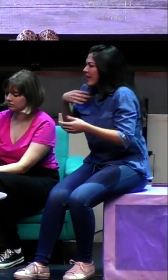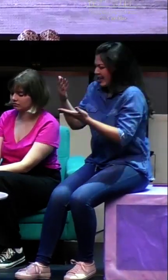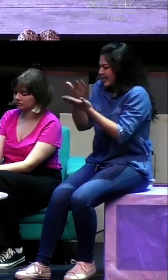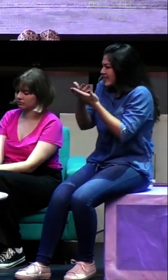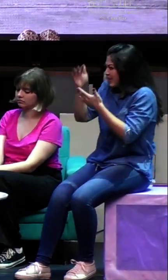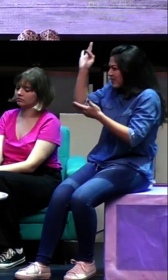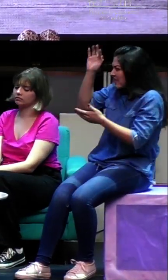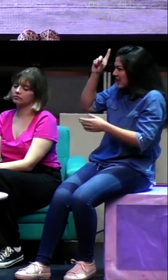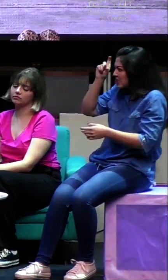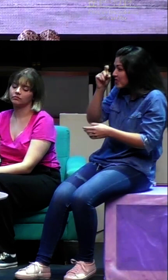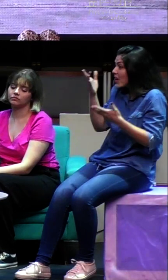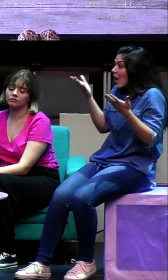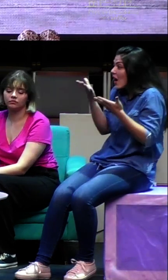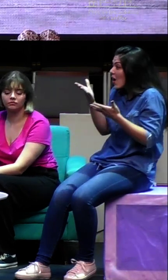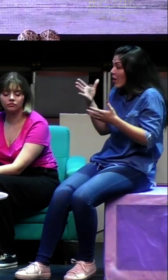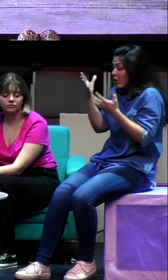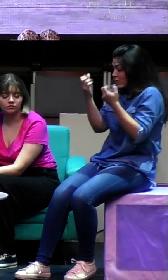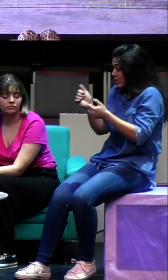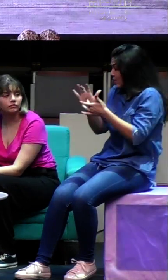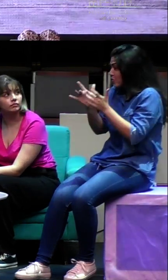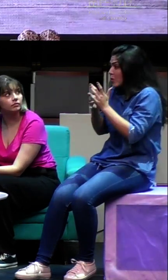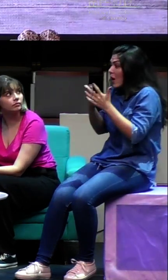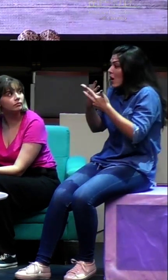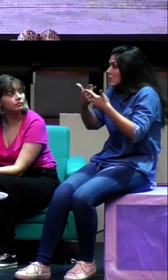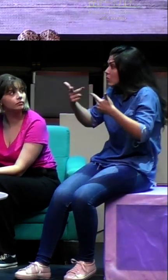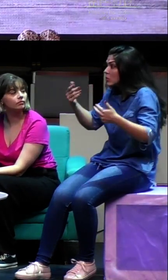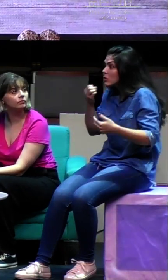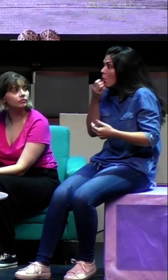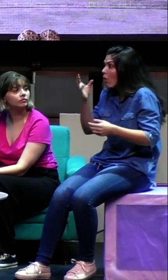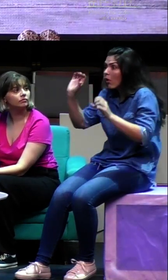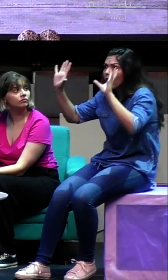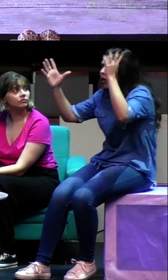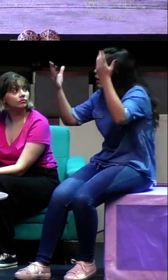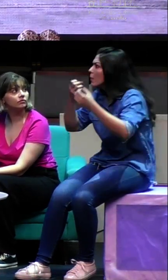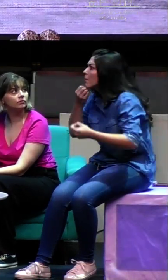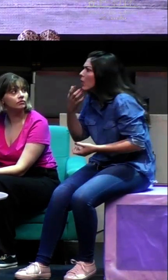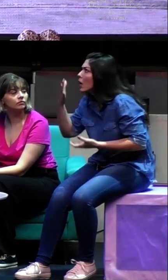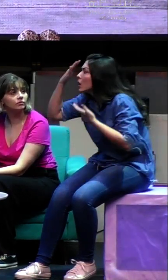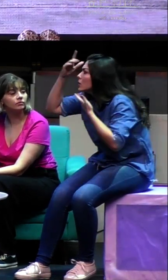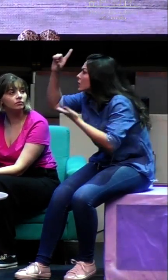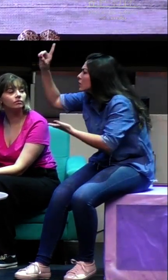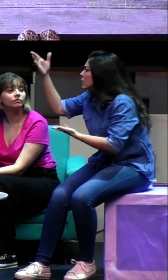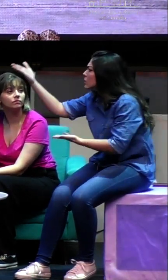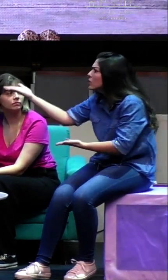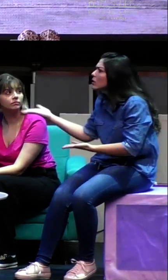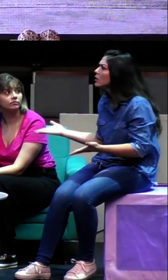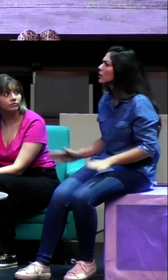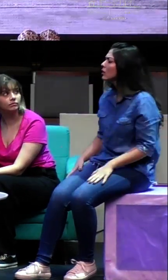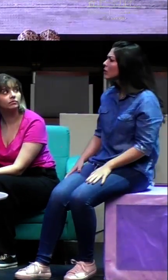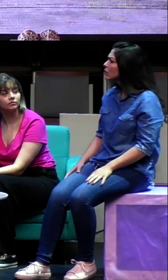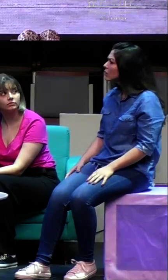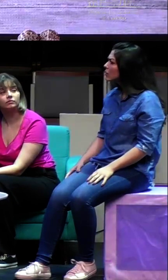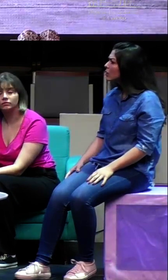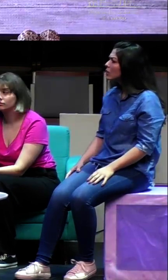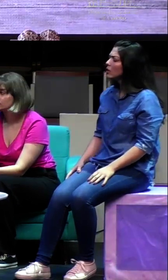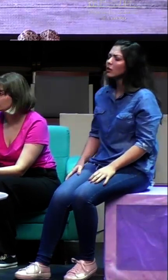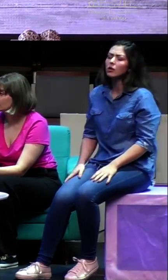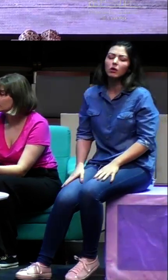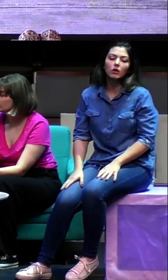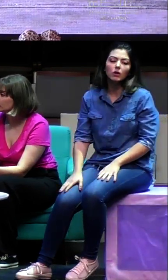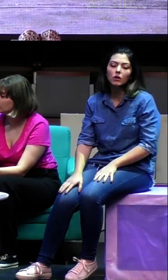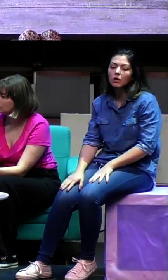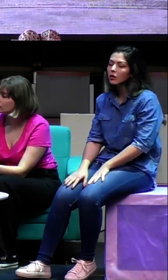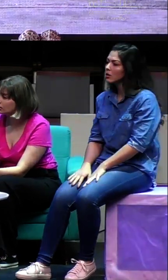Ah, Richard, lembra da faculdade? Onde as coisas estavam mais difíceis? Agora que eu tenho o Cristo, tá muito melhor. Sim, graças sim. A Deus por isso.